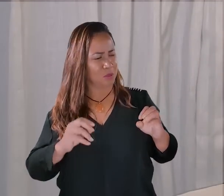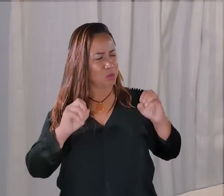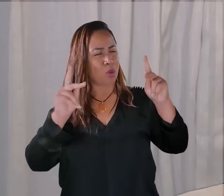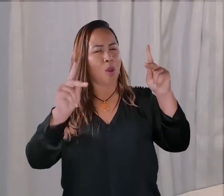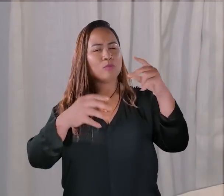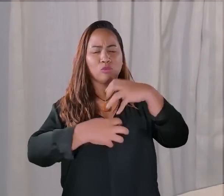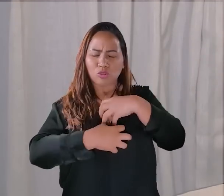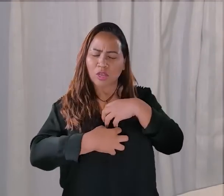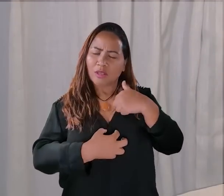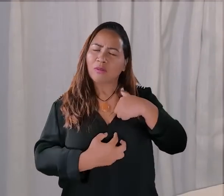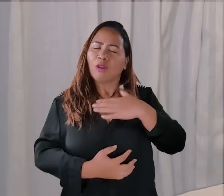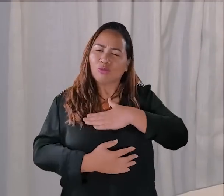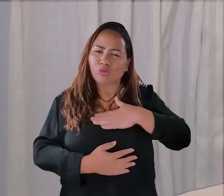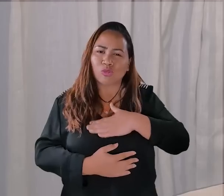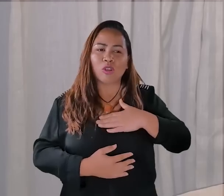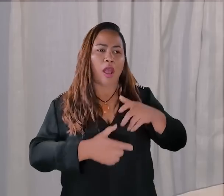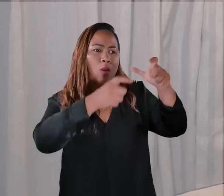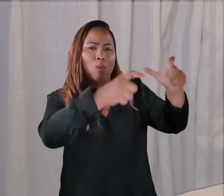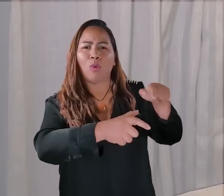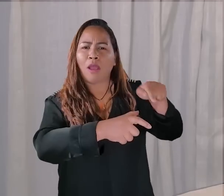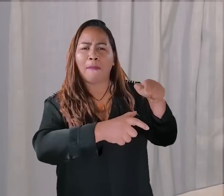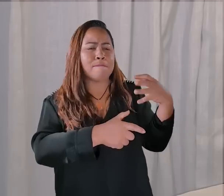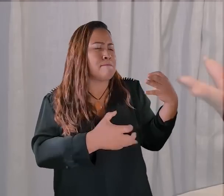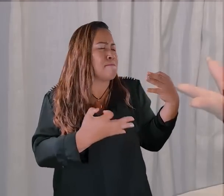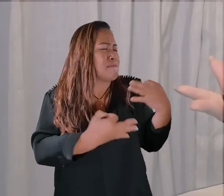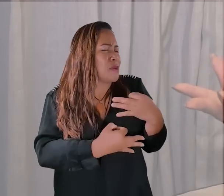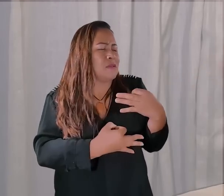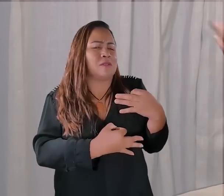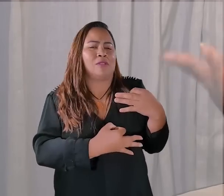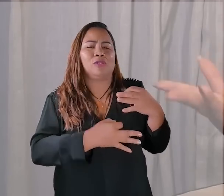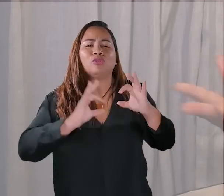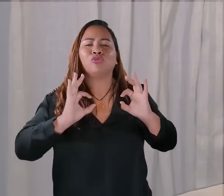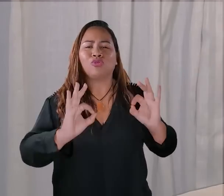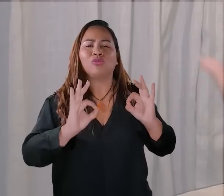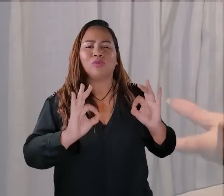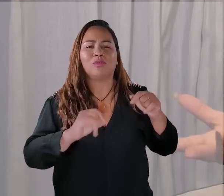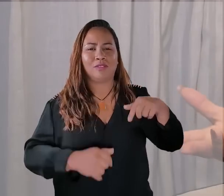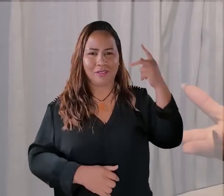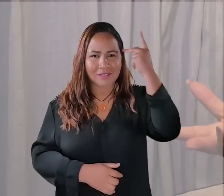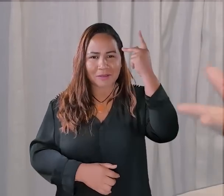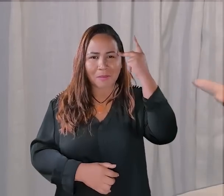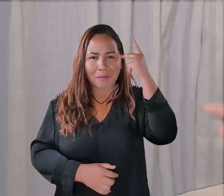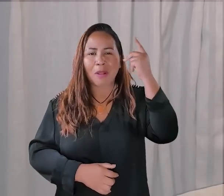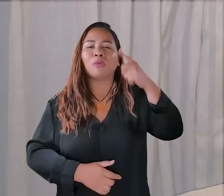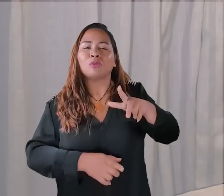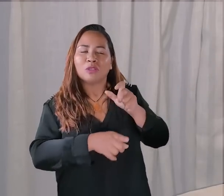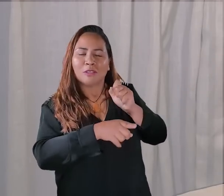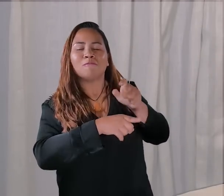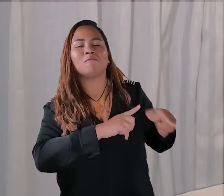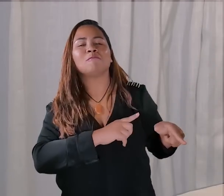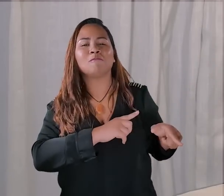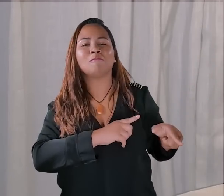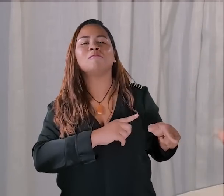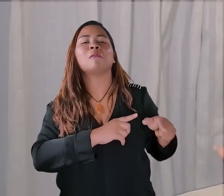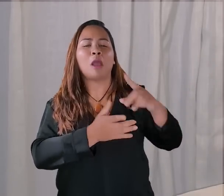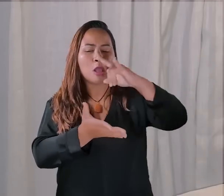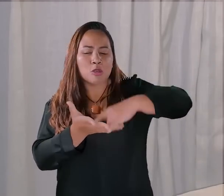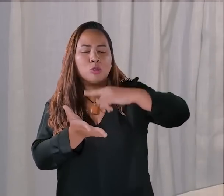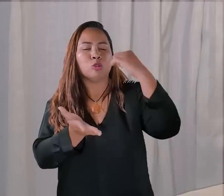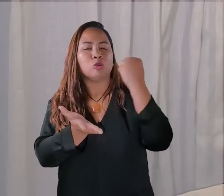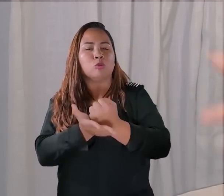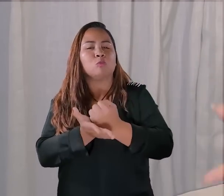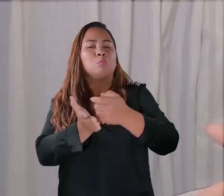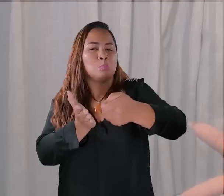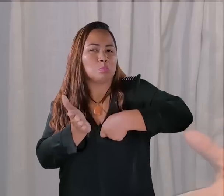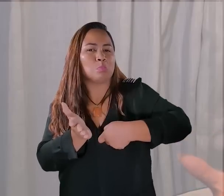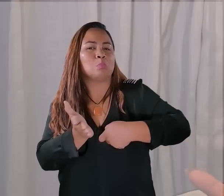de São Paulo, da cidade de São Paulo, são várias regras e eu consegui alugar sem nada. Então essa foi a minha primeira, o grande, o